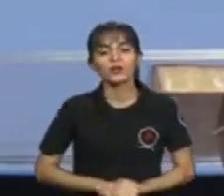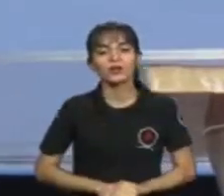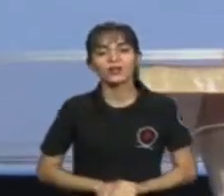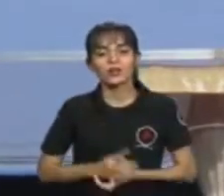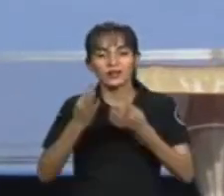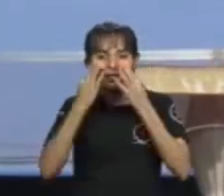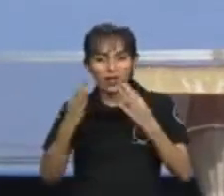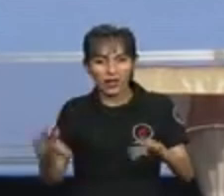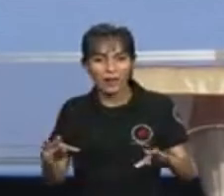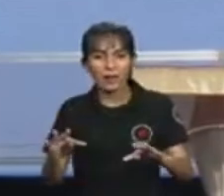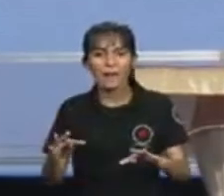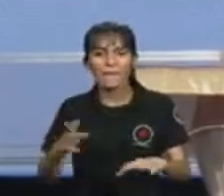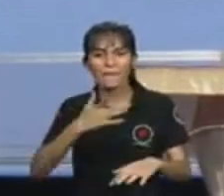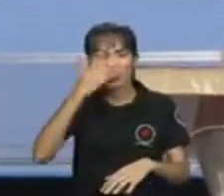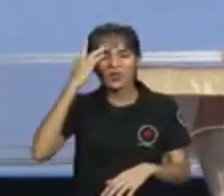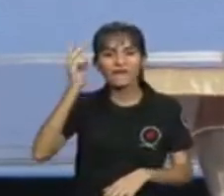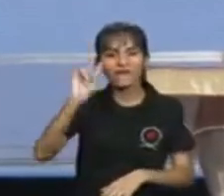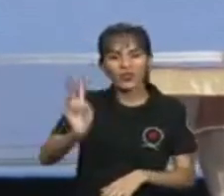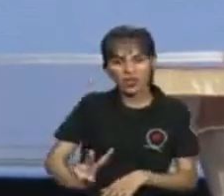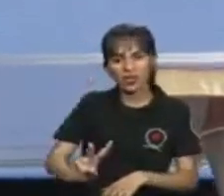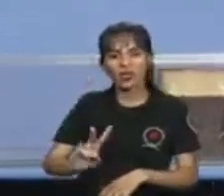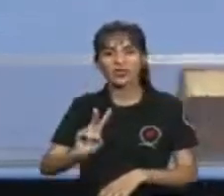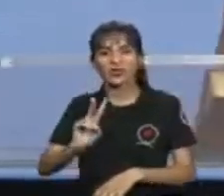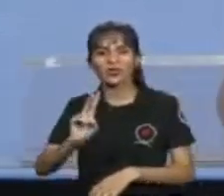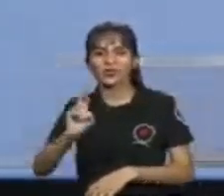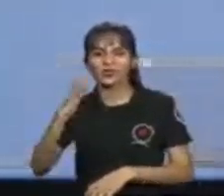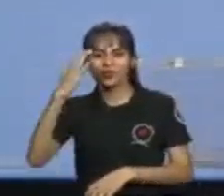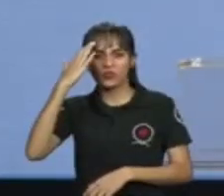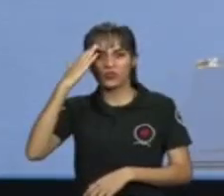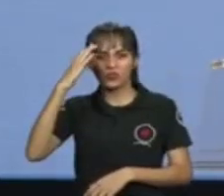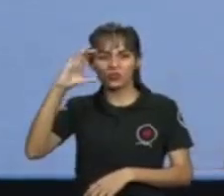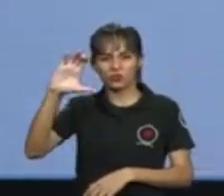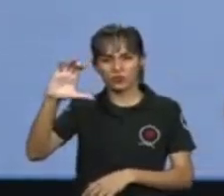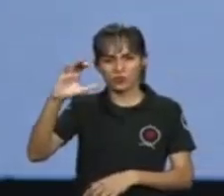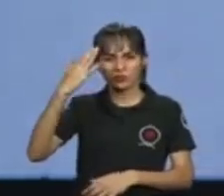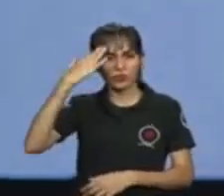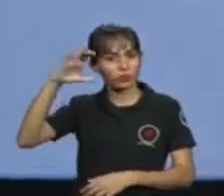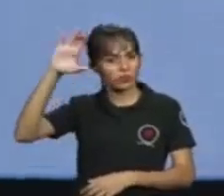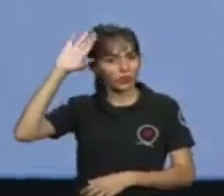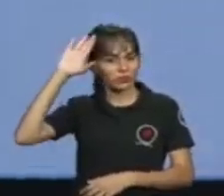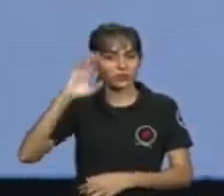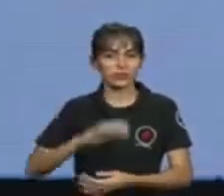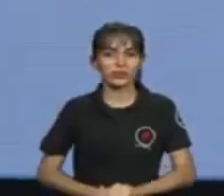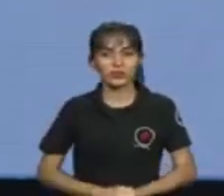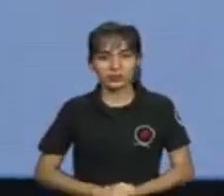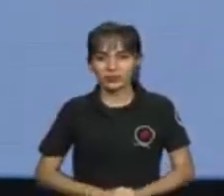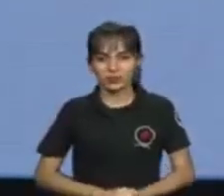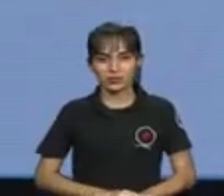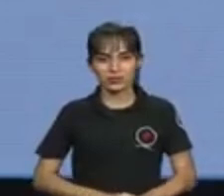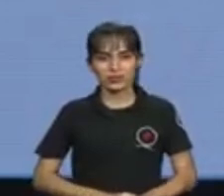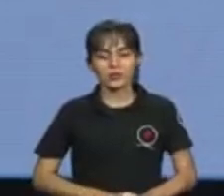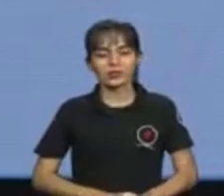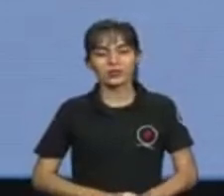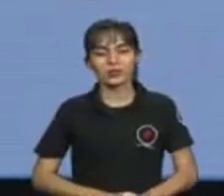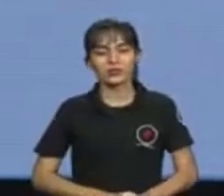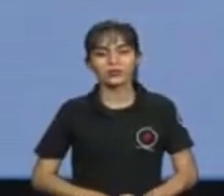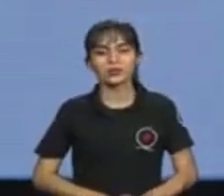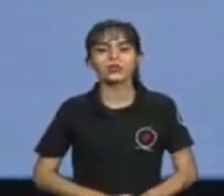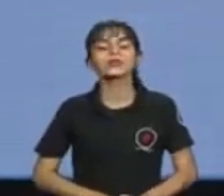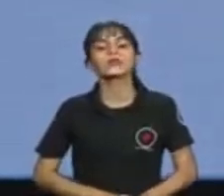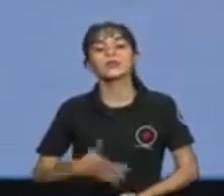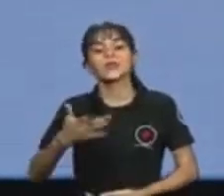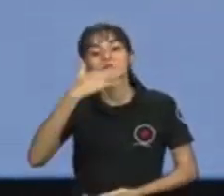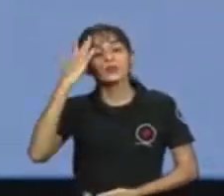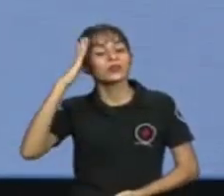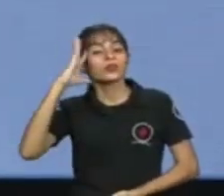de venezuelanos e cubanos foi o que deu uma dor no nosso coração, de ver como as pessoas não estão